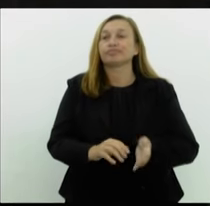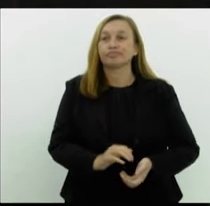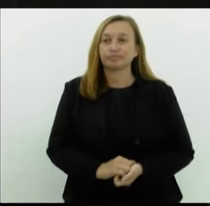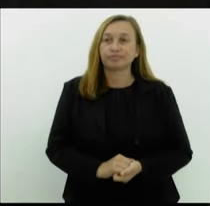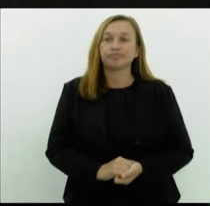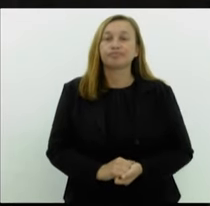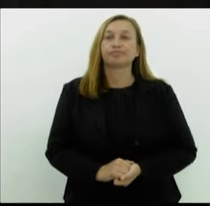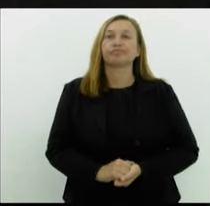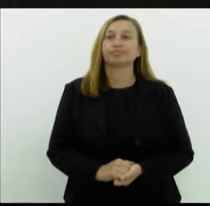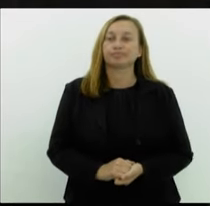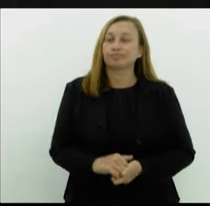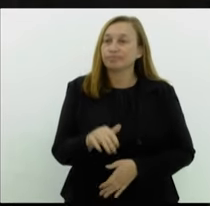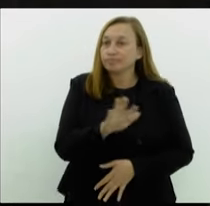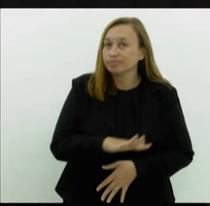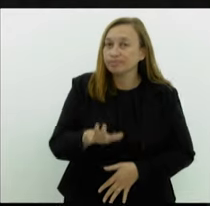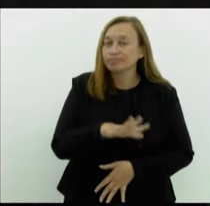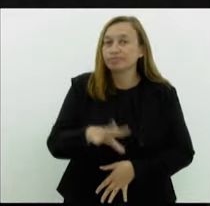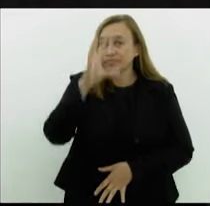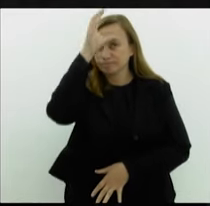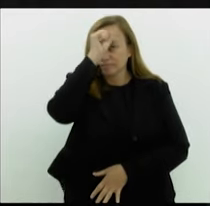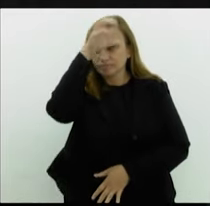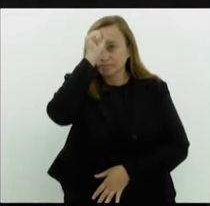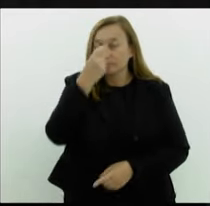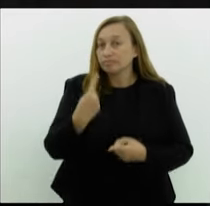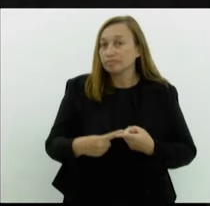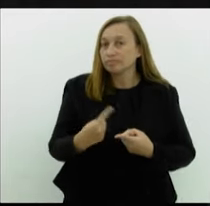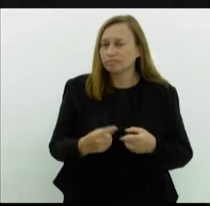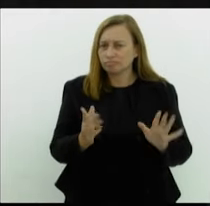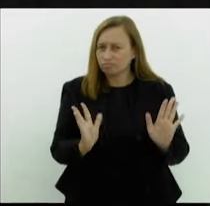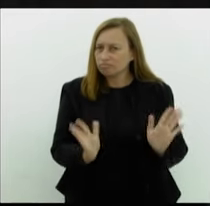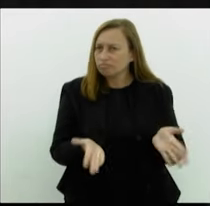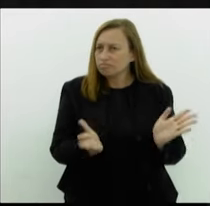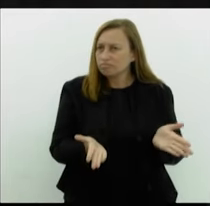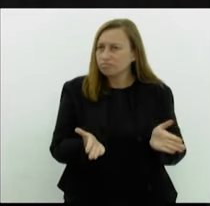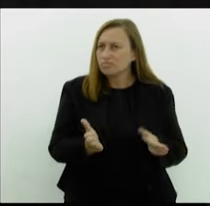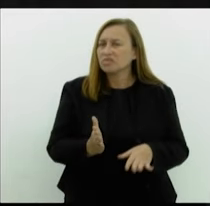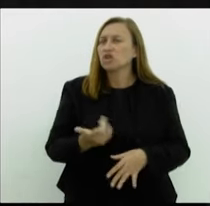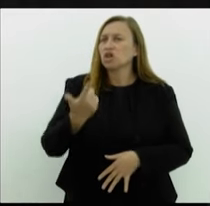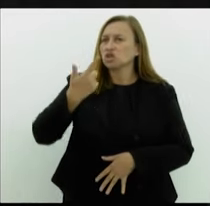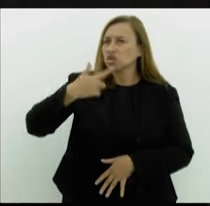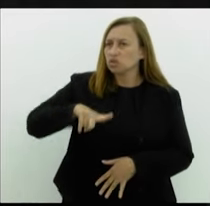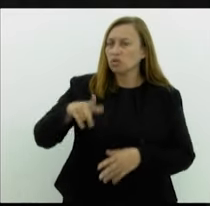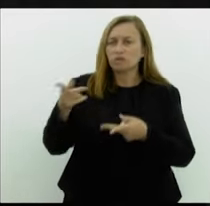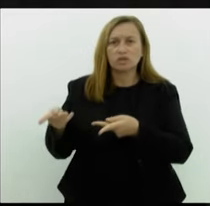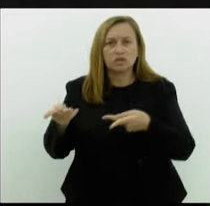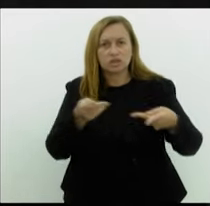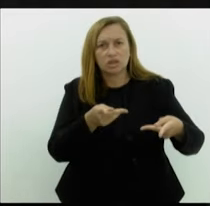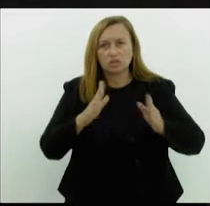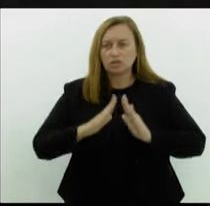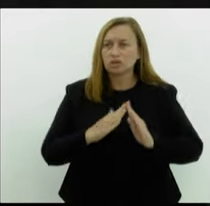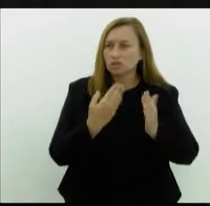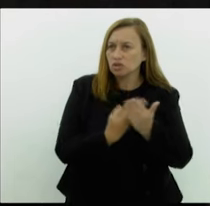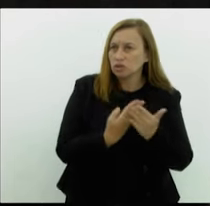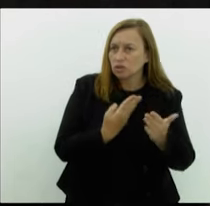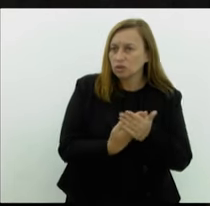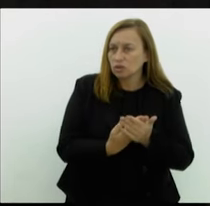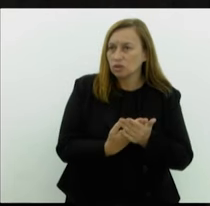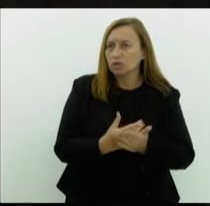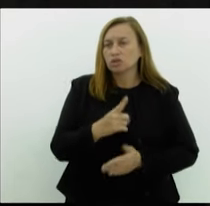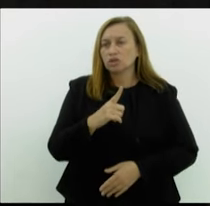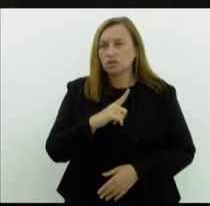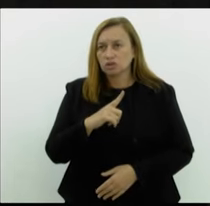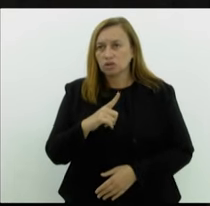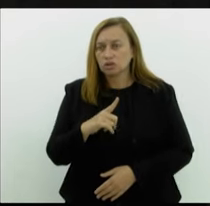deficiência a aprenderem. Porque hoje, mais uma vez eu visitei uma escola, hoje estive no